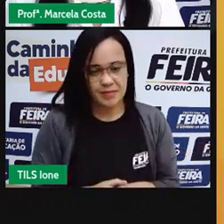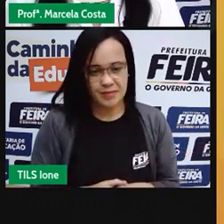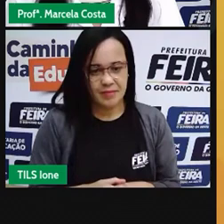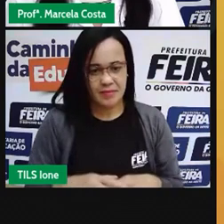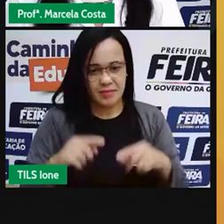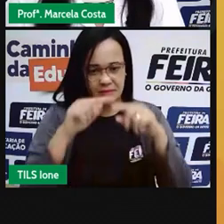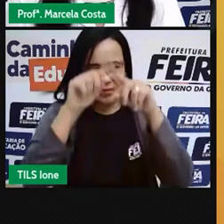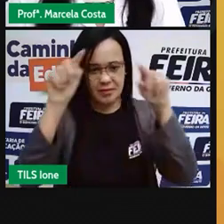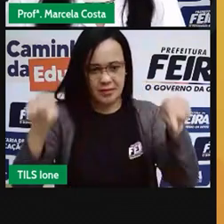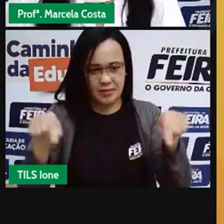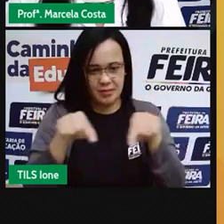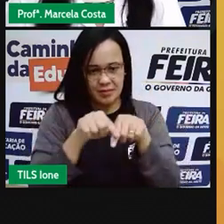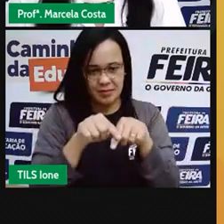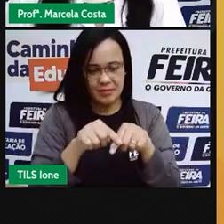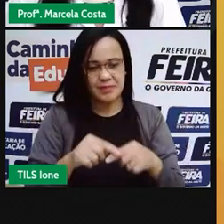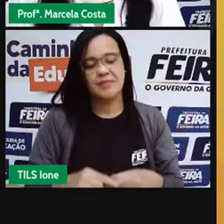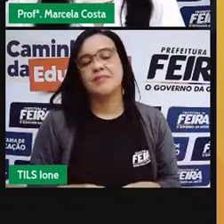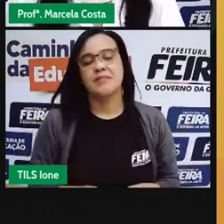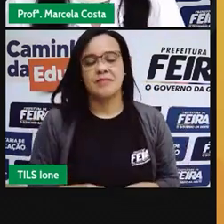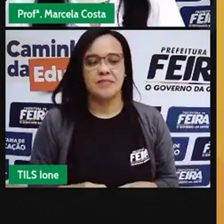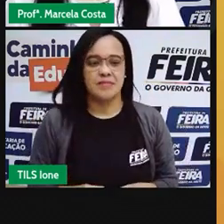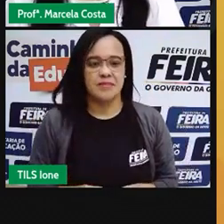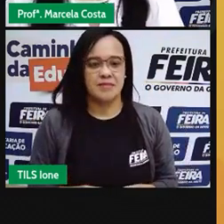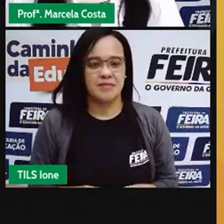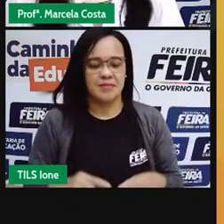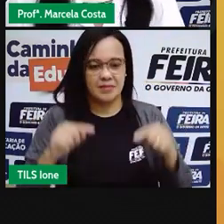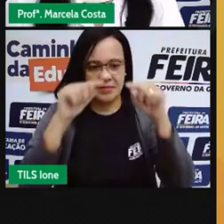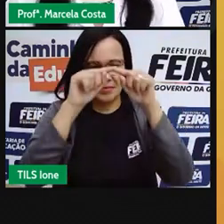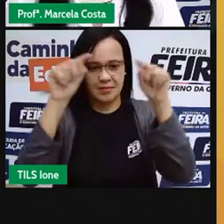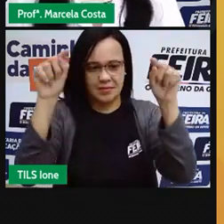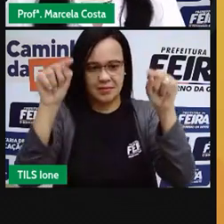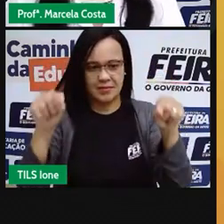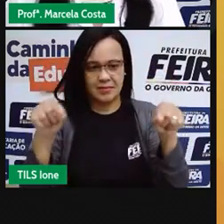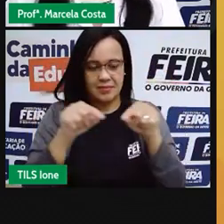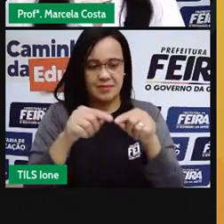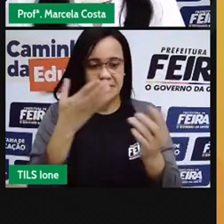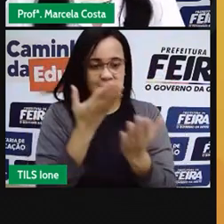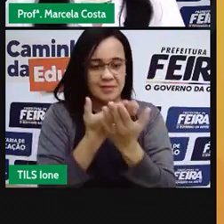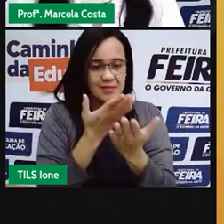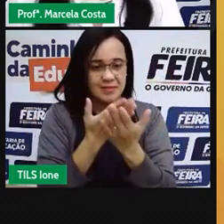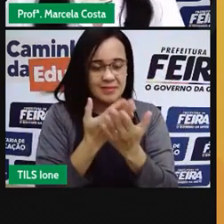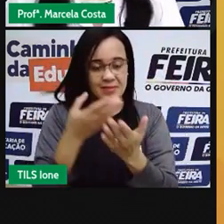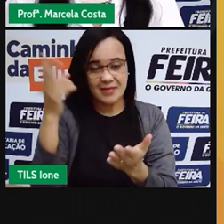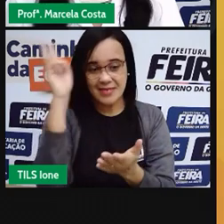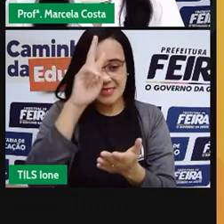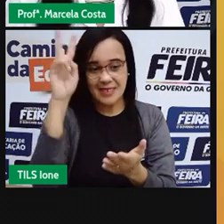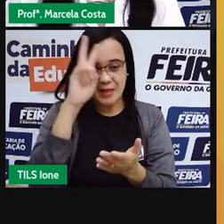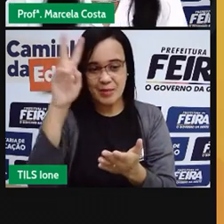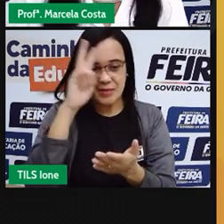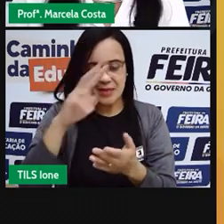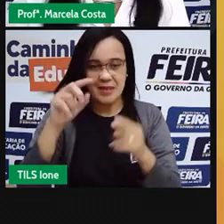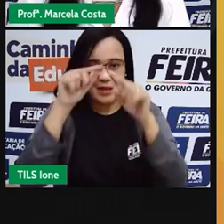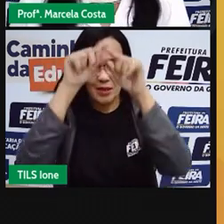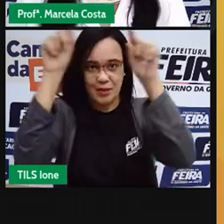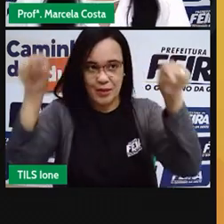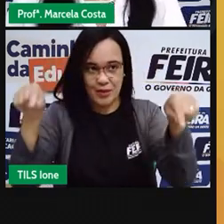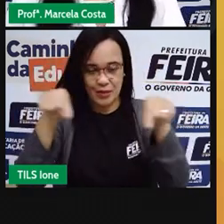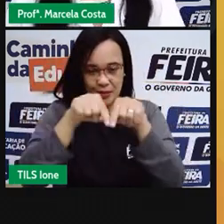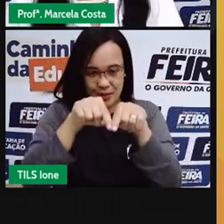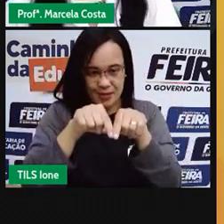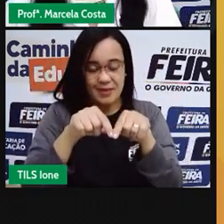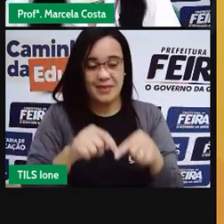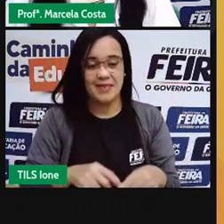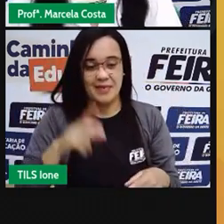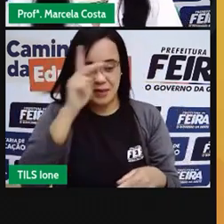Vamos ver aqui o quadro da professora. Lembra lá na escola, quando você ia para a escola, ela tinha um quadro que a